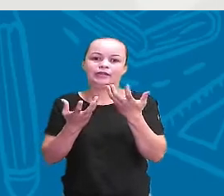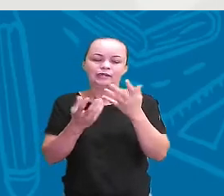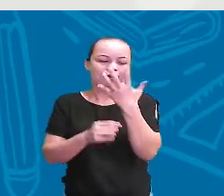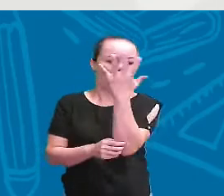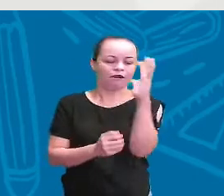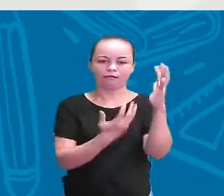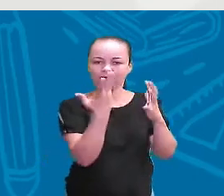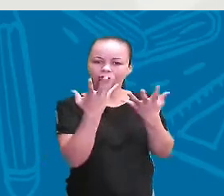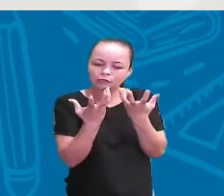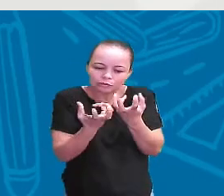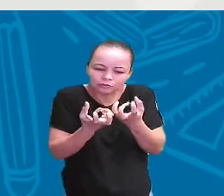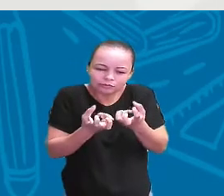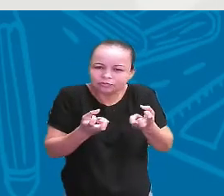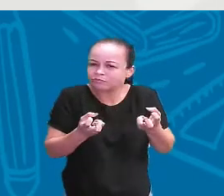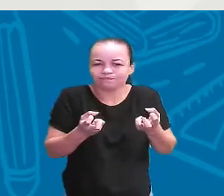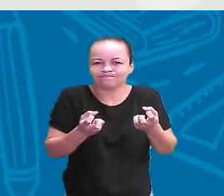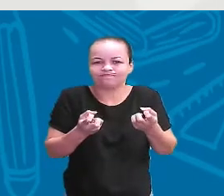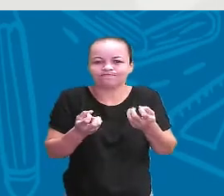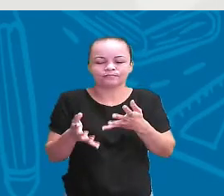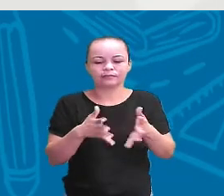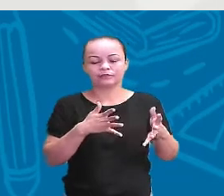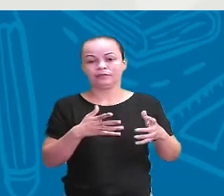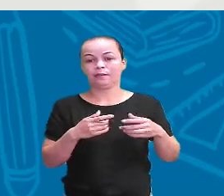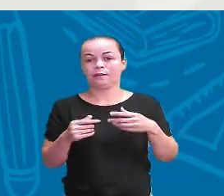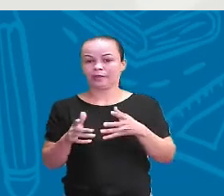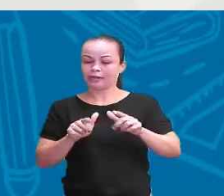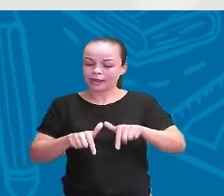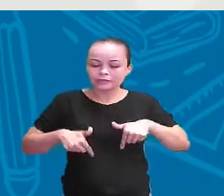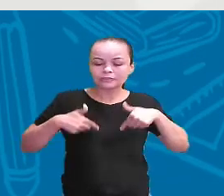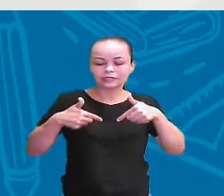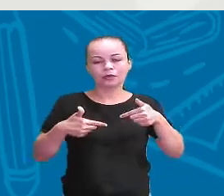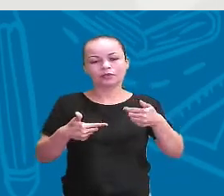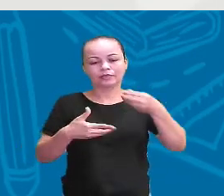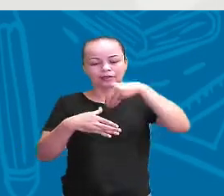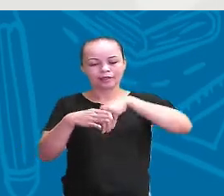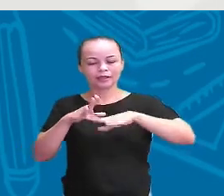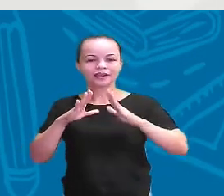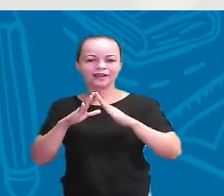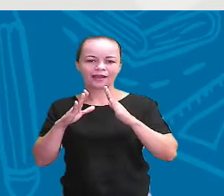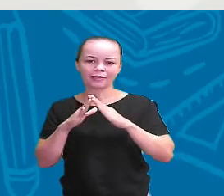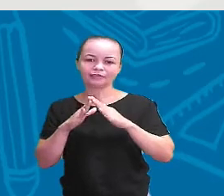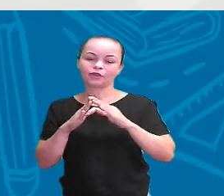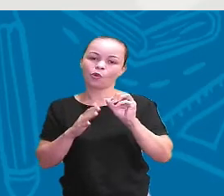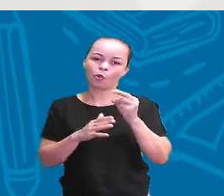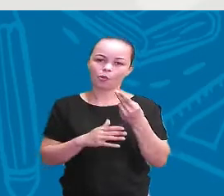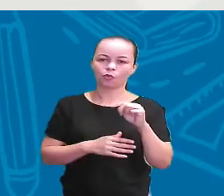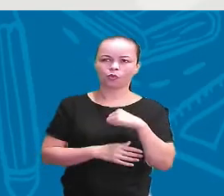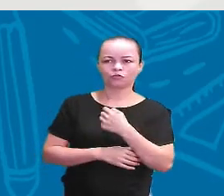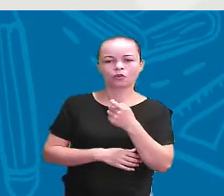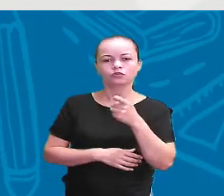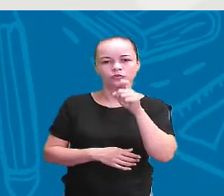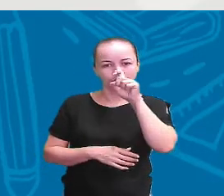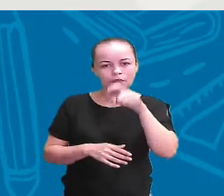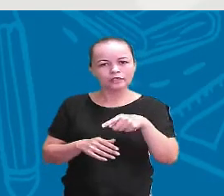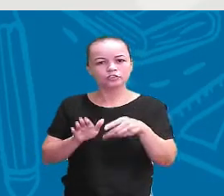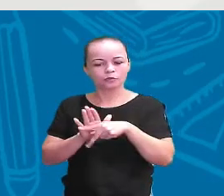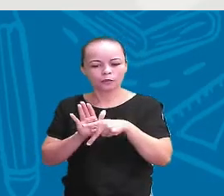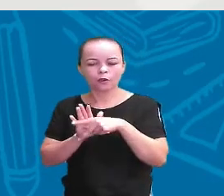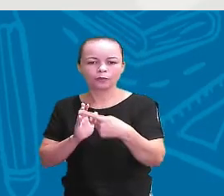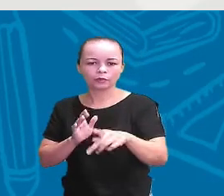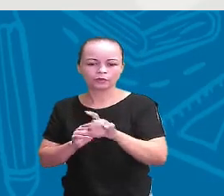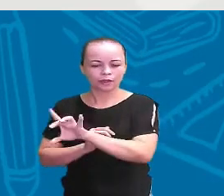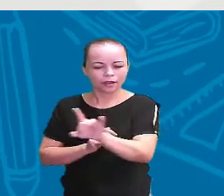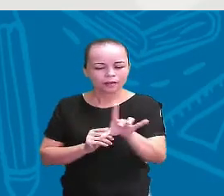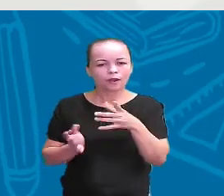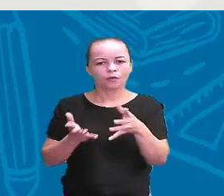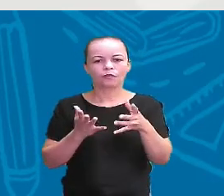ações, pequenas ações que a gente tem dentro de casa, ou que a gente tem com o nosso lixo, pode ser muito bom para a natureza.